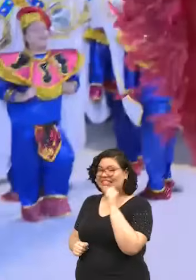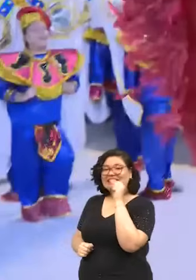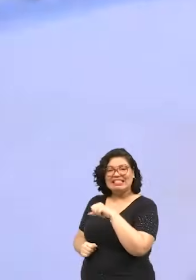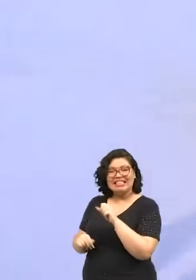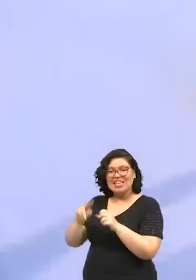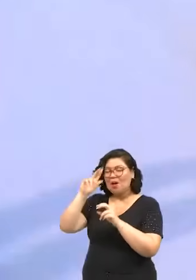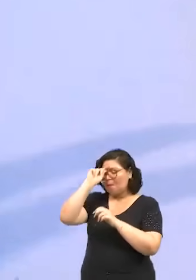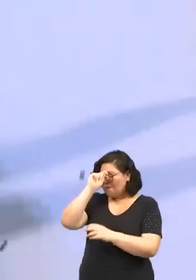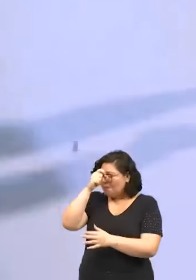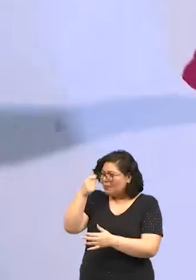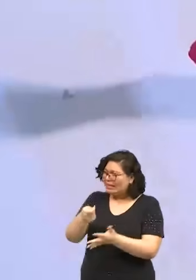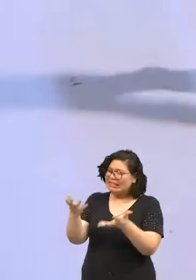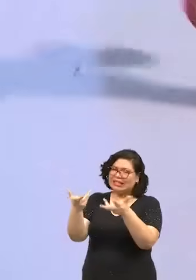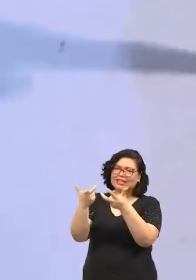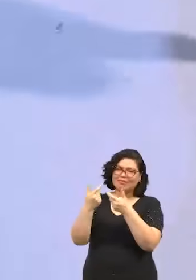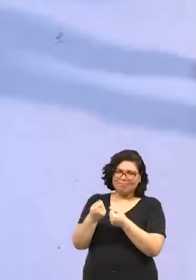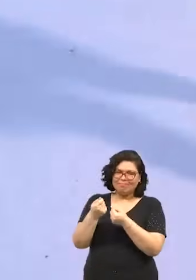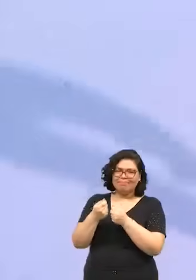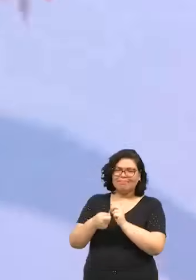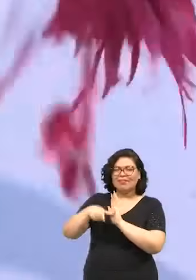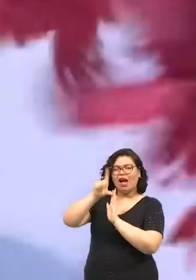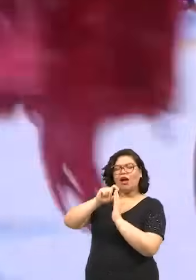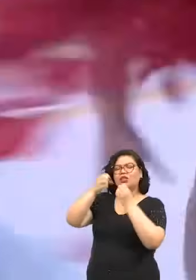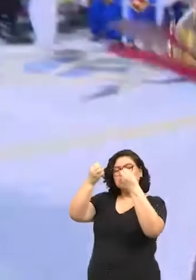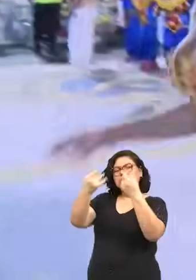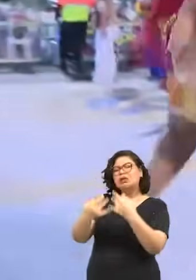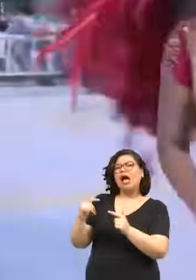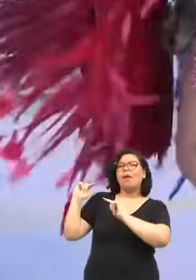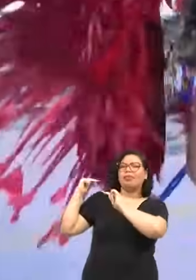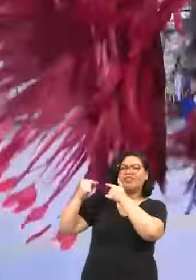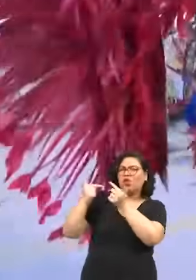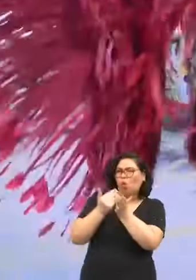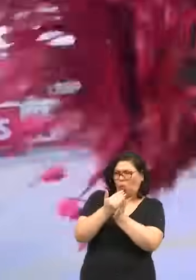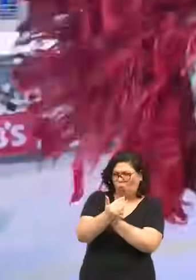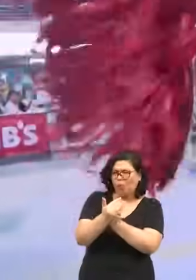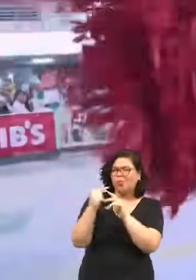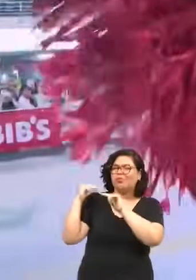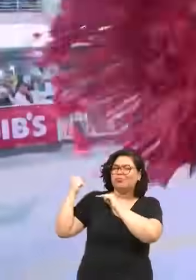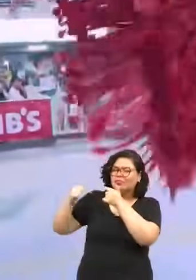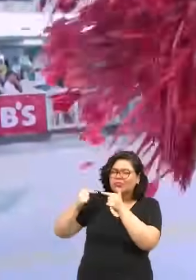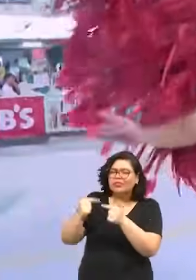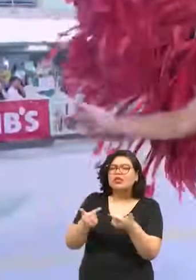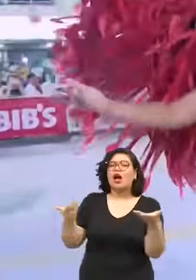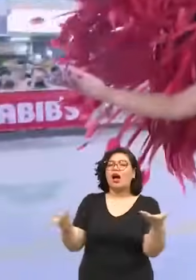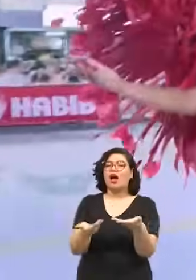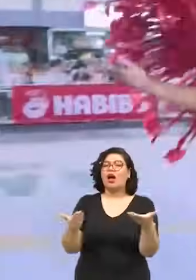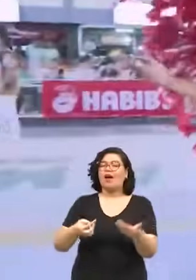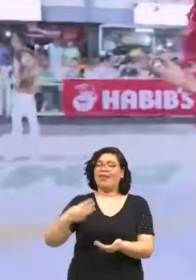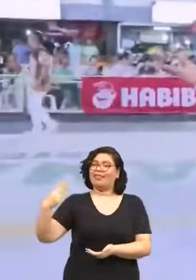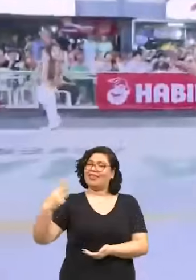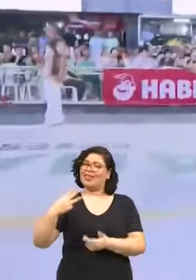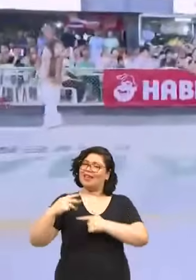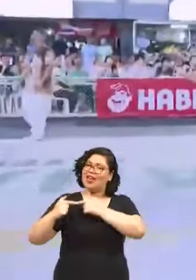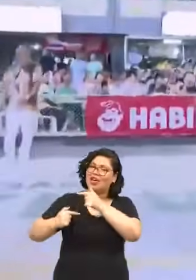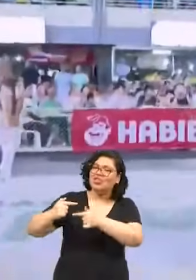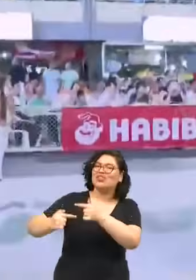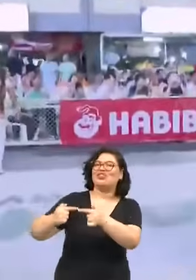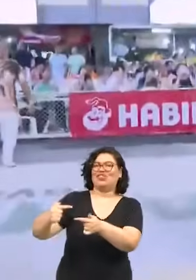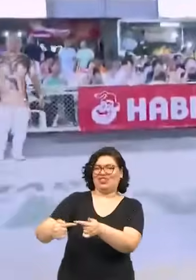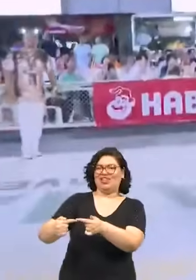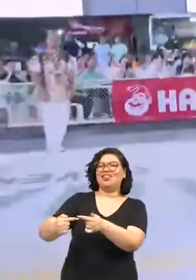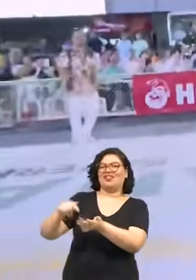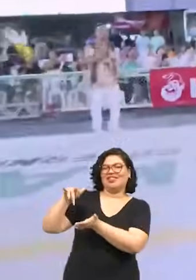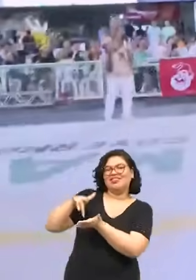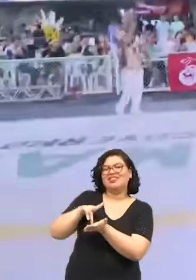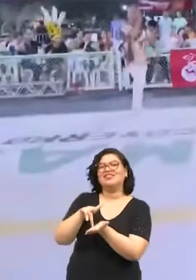E aí a gente vê, falamos no início sobre tradição, né? E aí está chegando a terceira geração da Andanças